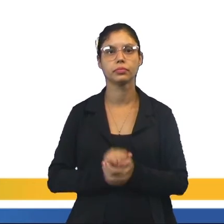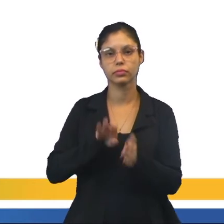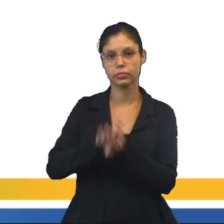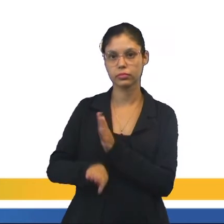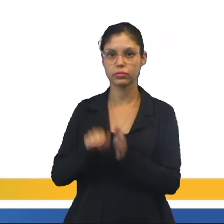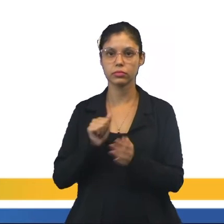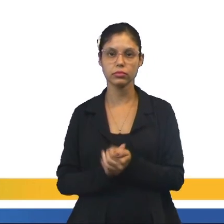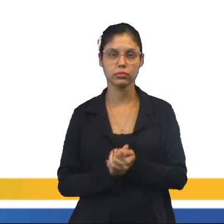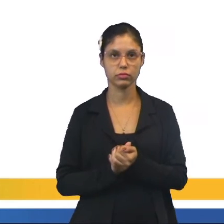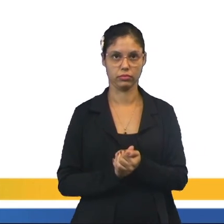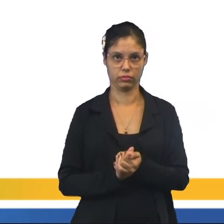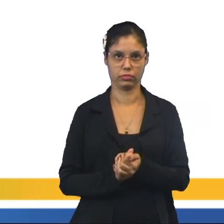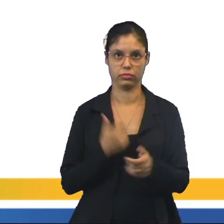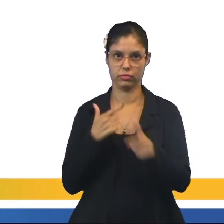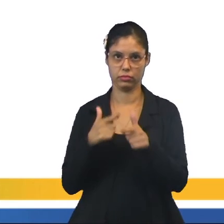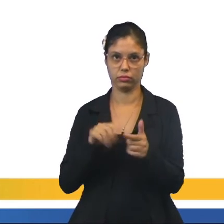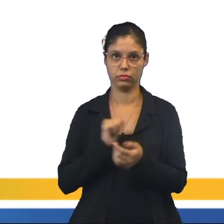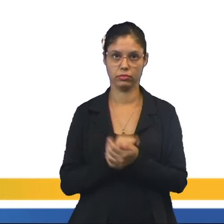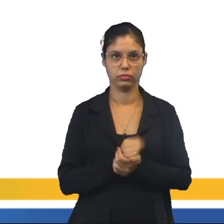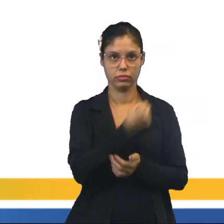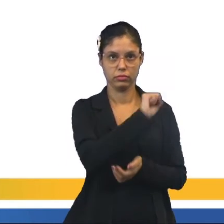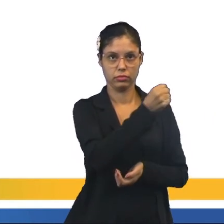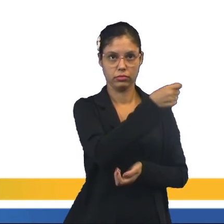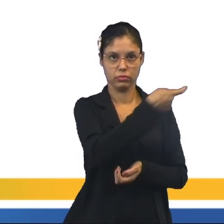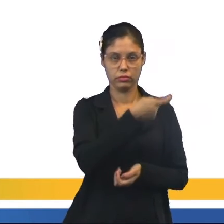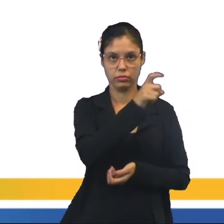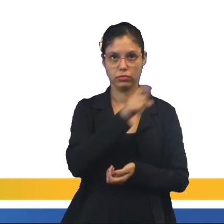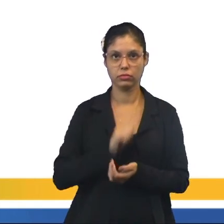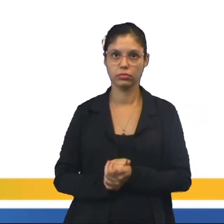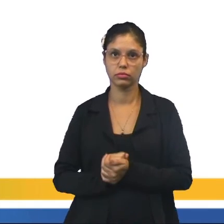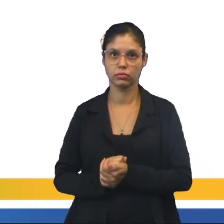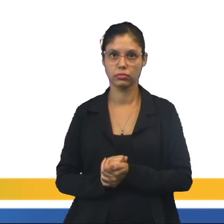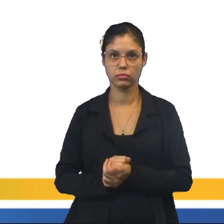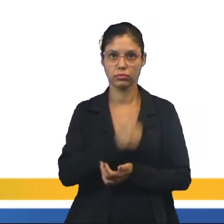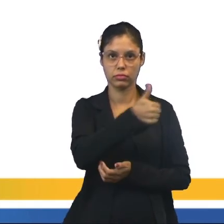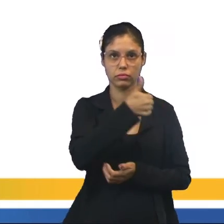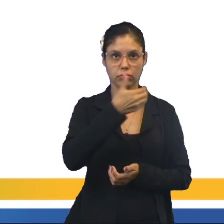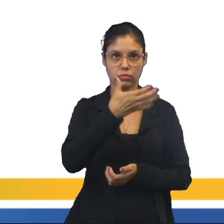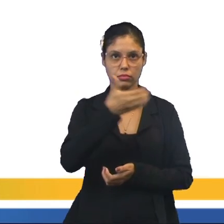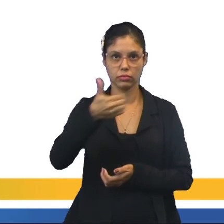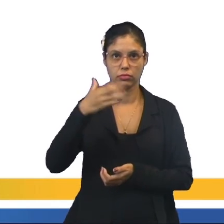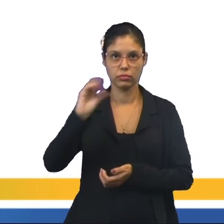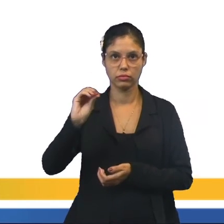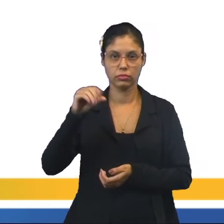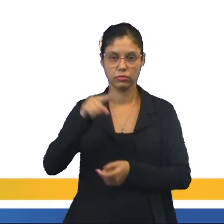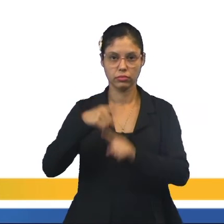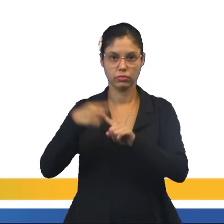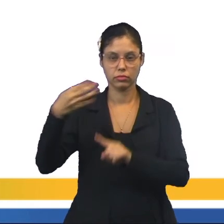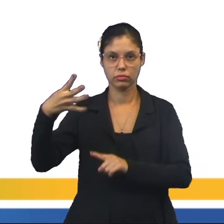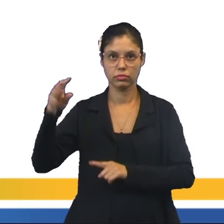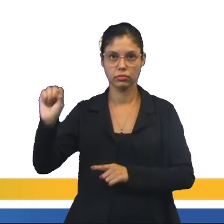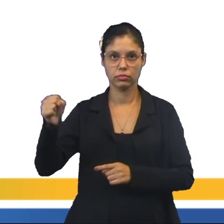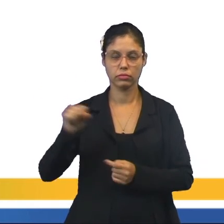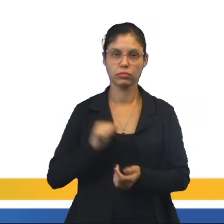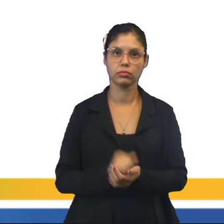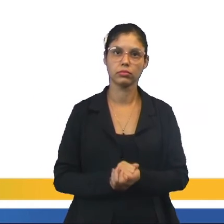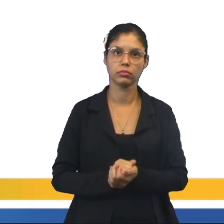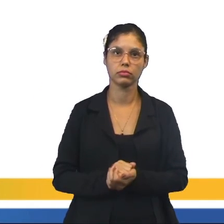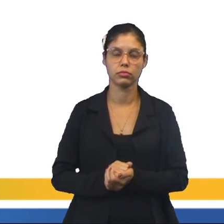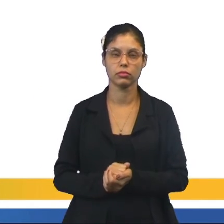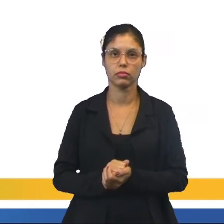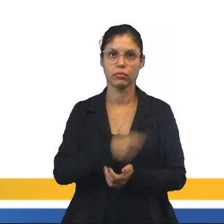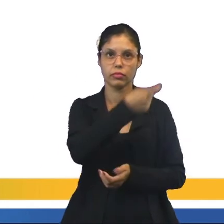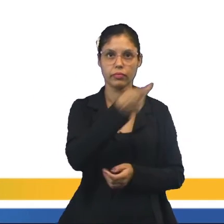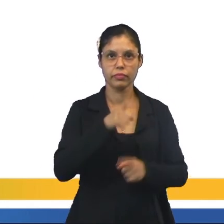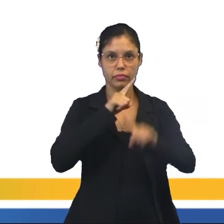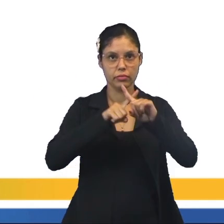Tirando aqui o movimento, nós vamos trabalhar 80 vezes x, que é igual a 110 vezes 48,